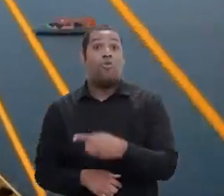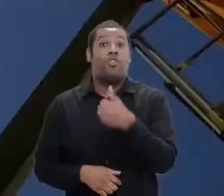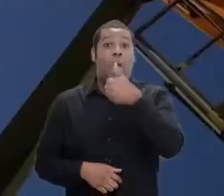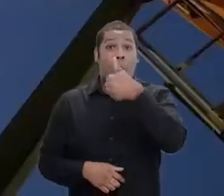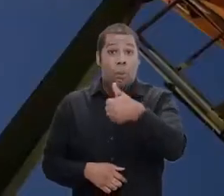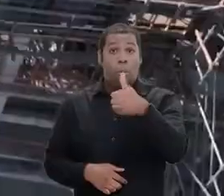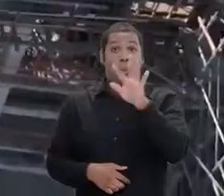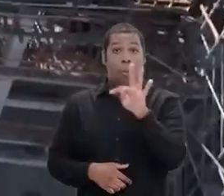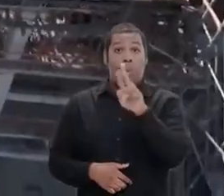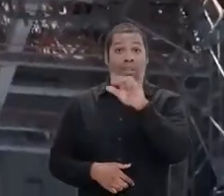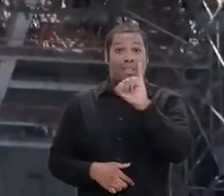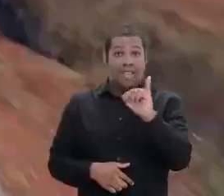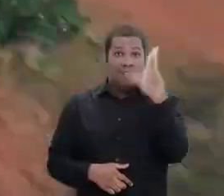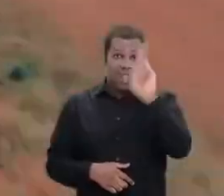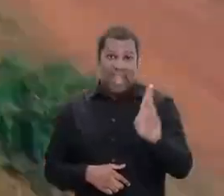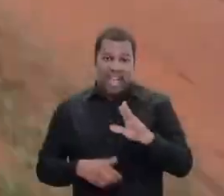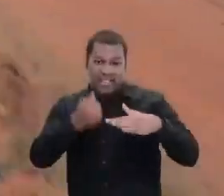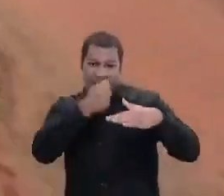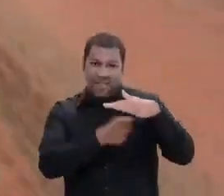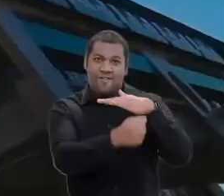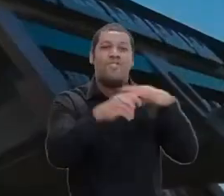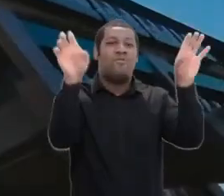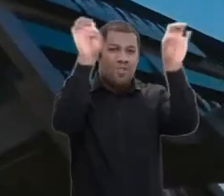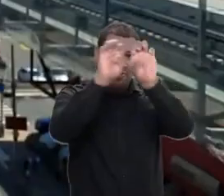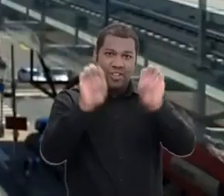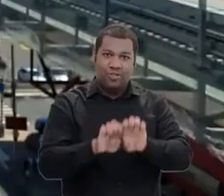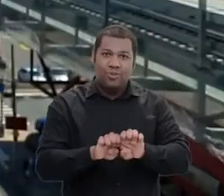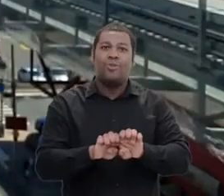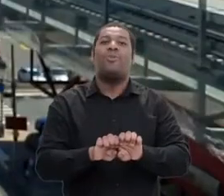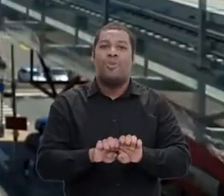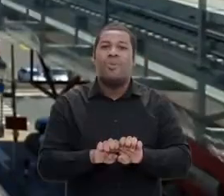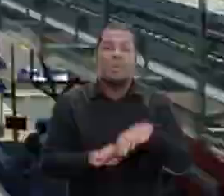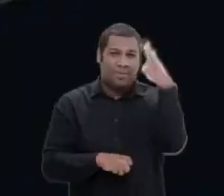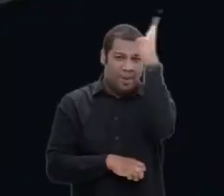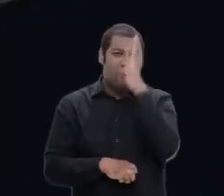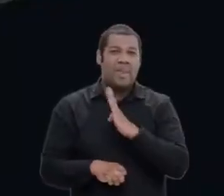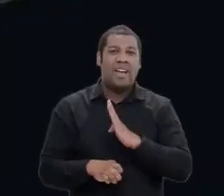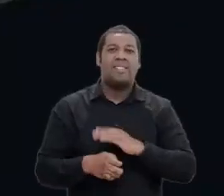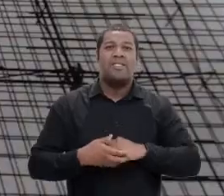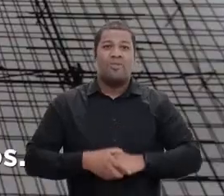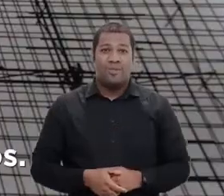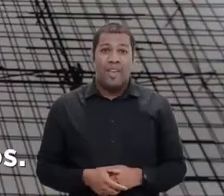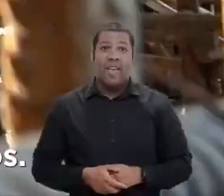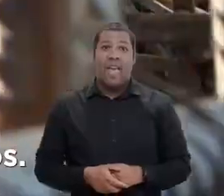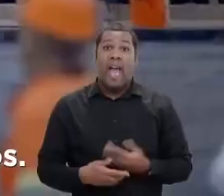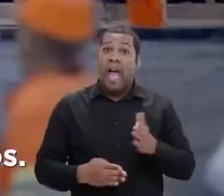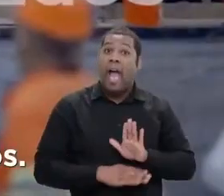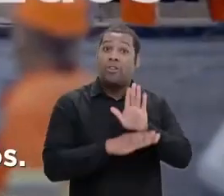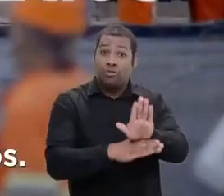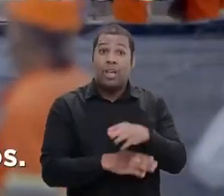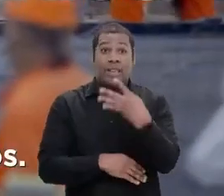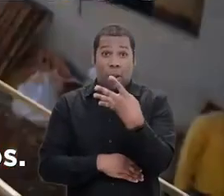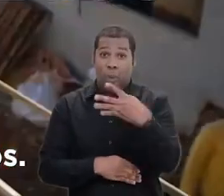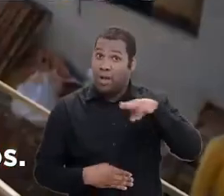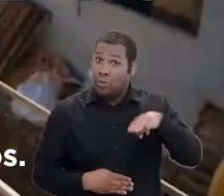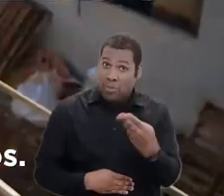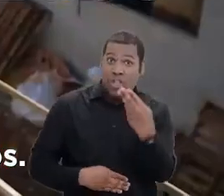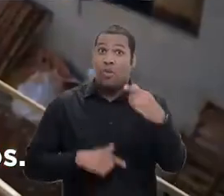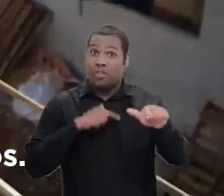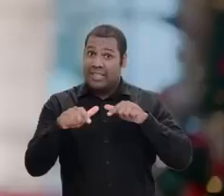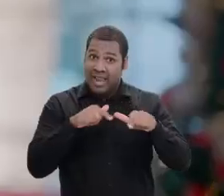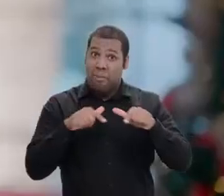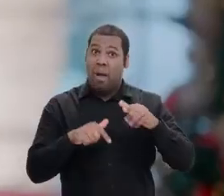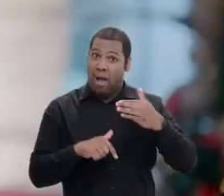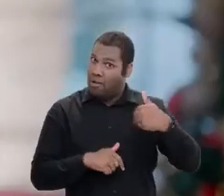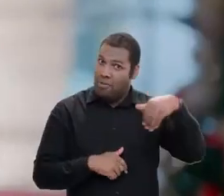e 700 bilhões de reais serão investidos na infraestrutura que o Brasil tanto precisa, com a geração de 4 milhões de